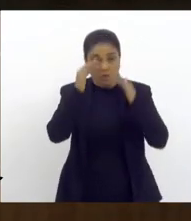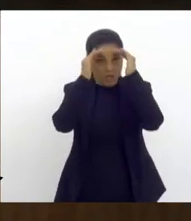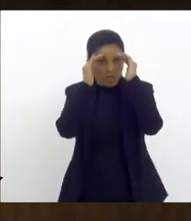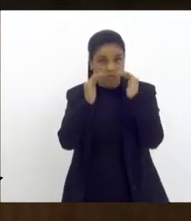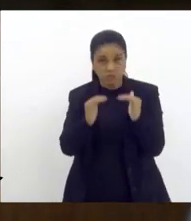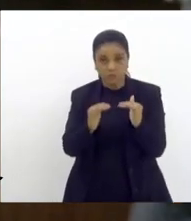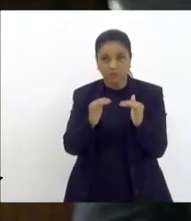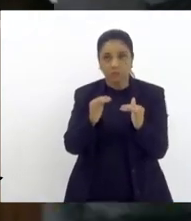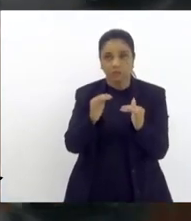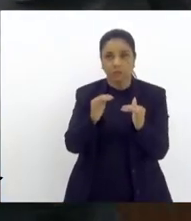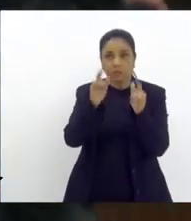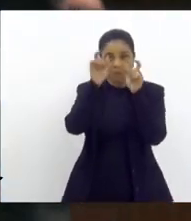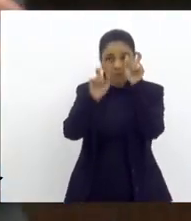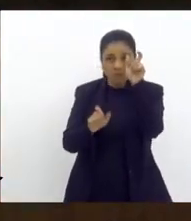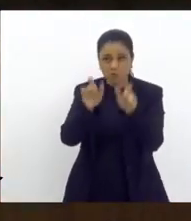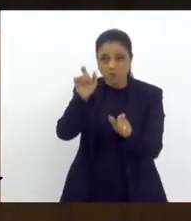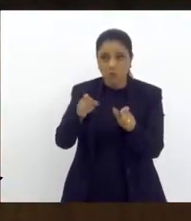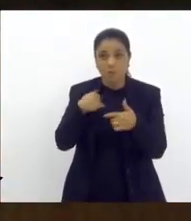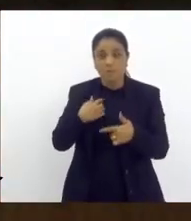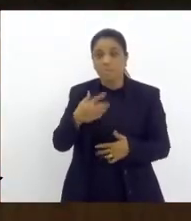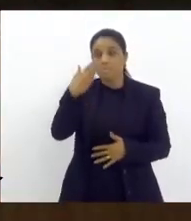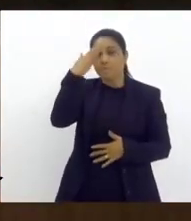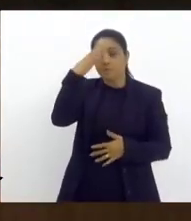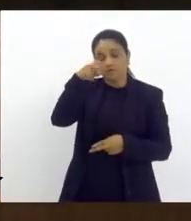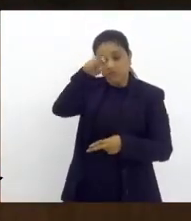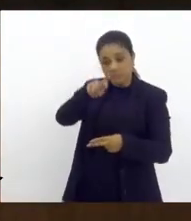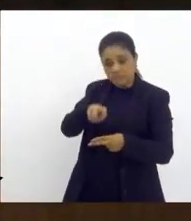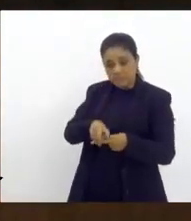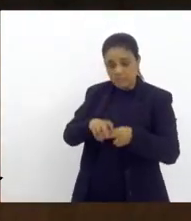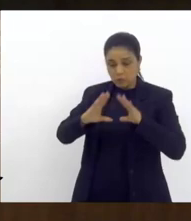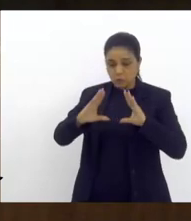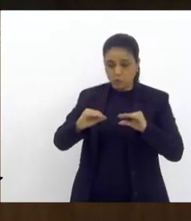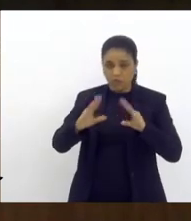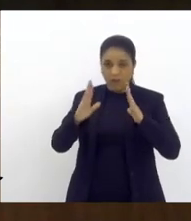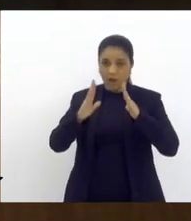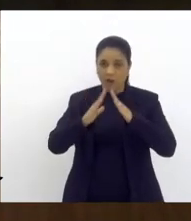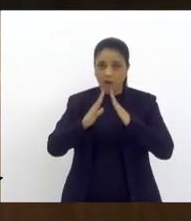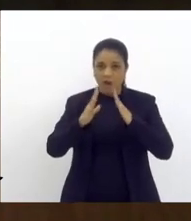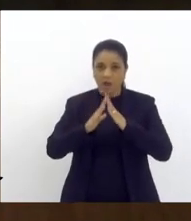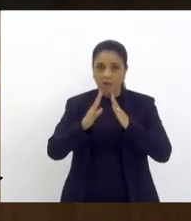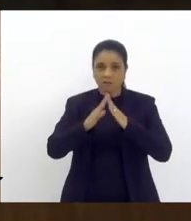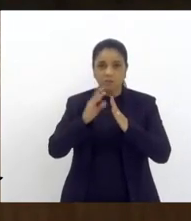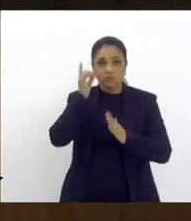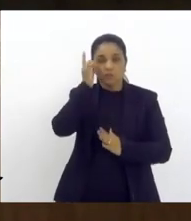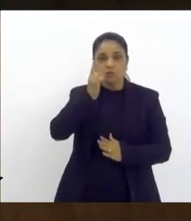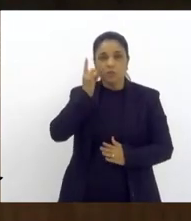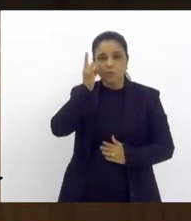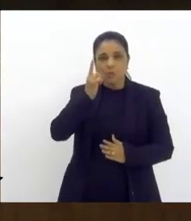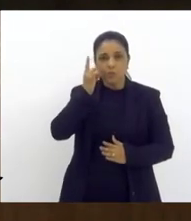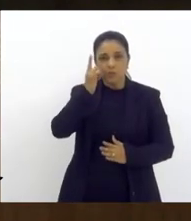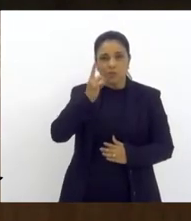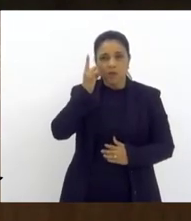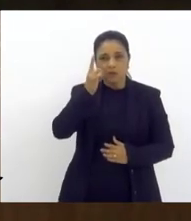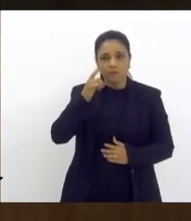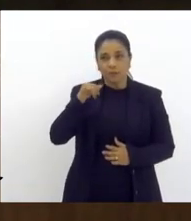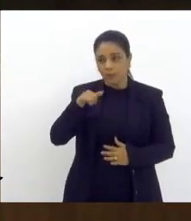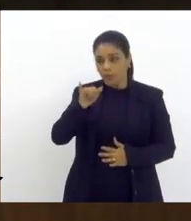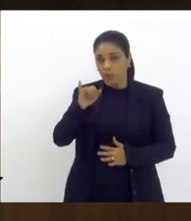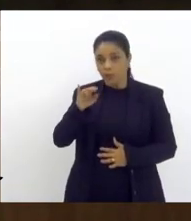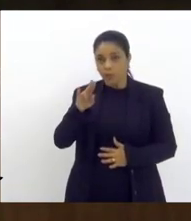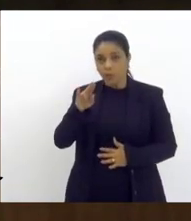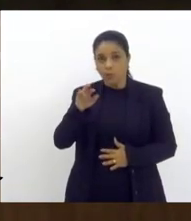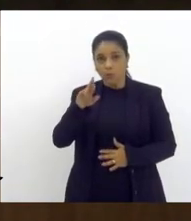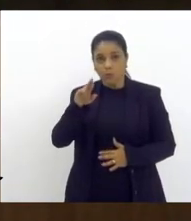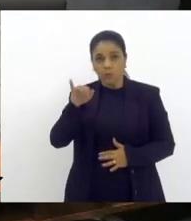Eu imagino você sentado no sofá da tua casa ouvia um deputado ou Deputado Yuri te